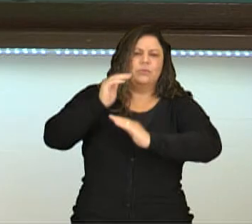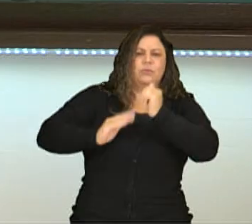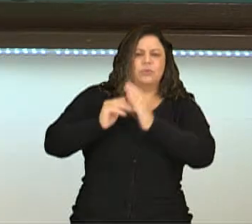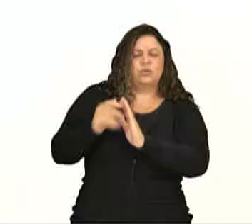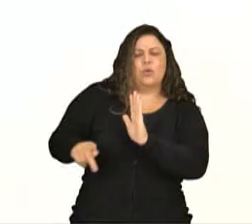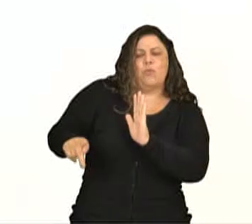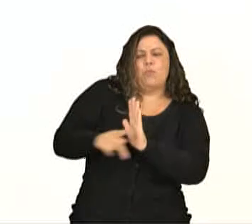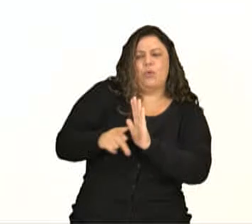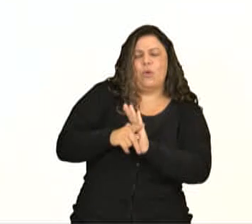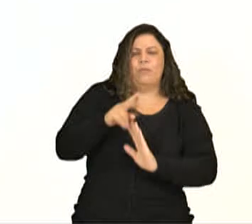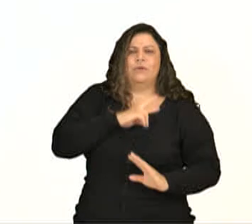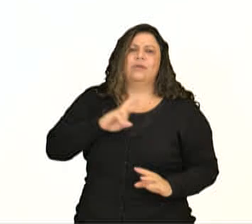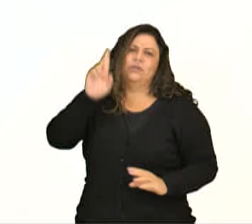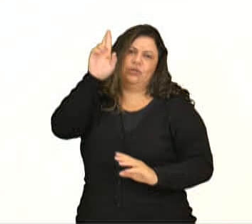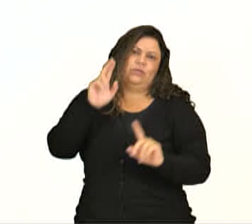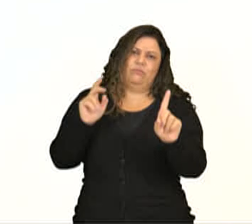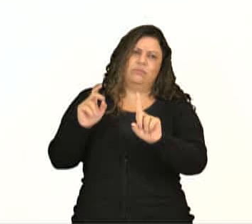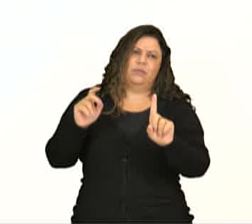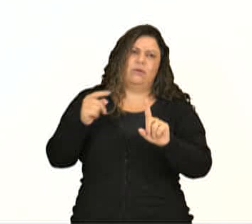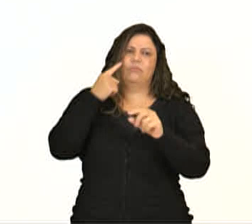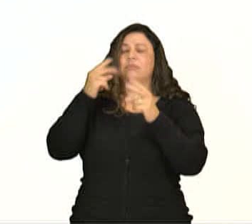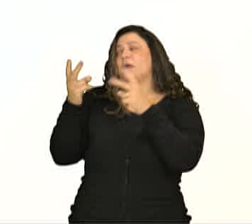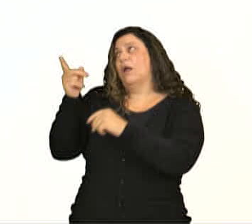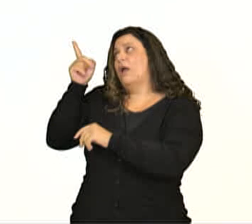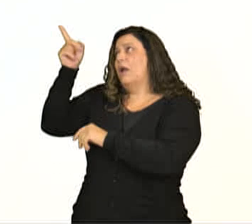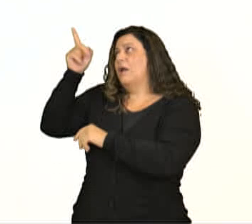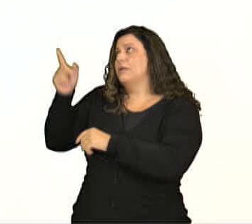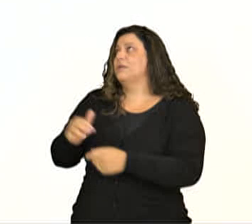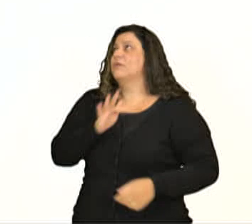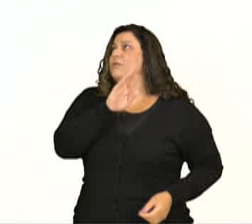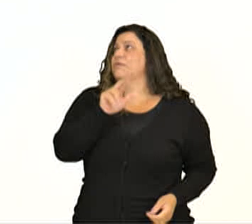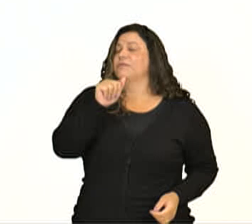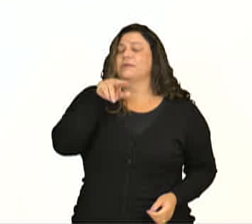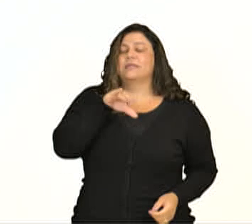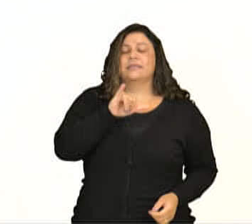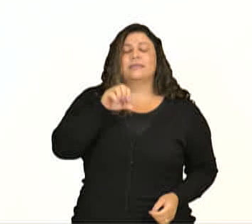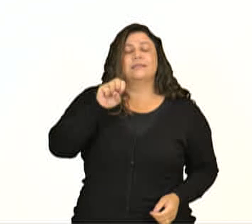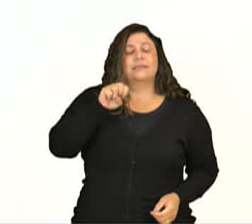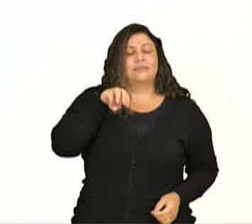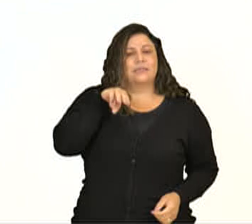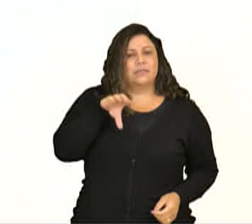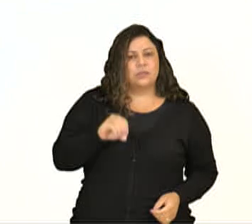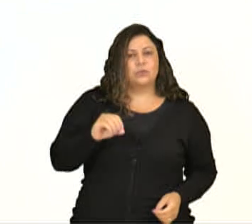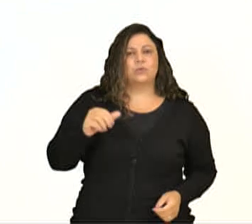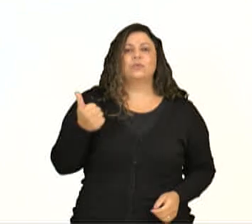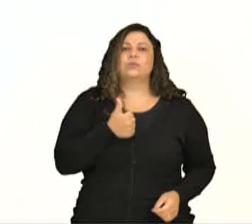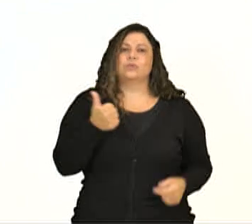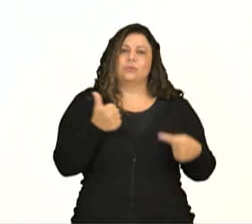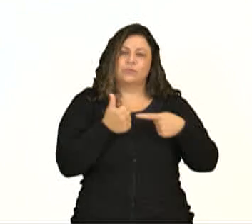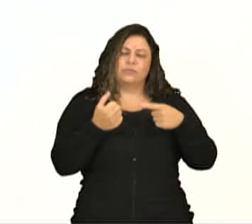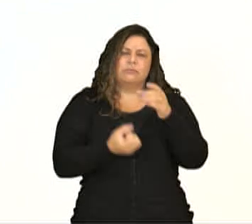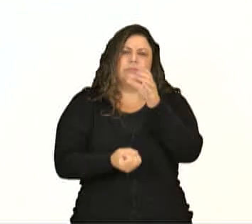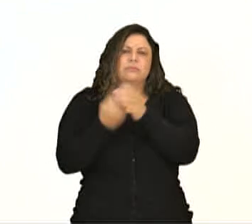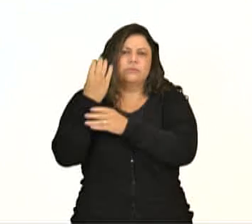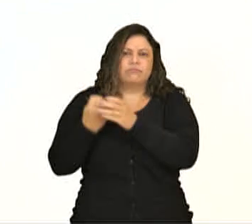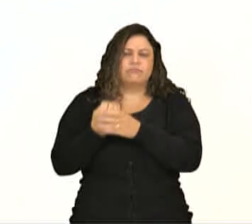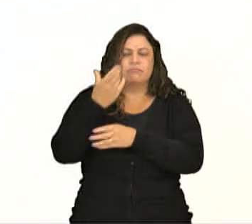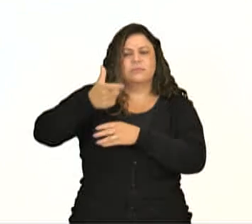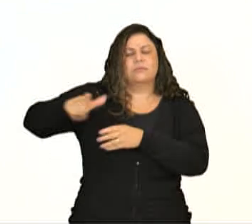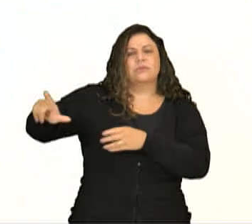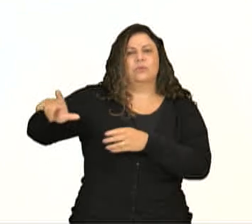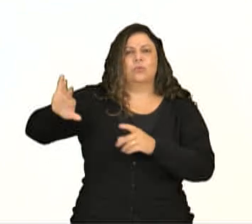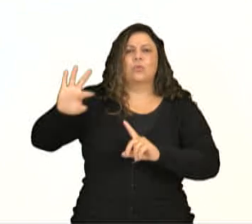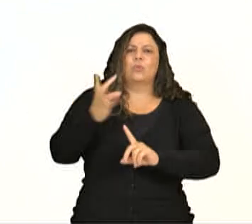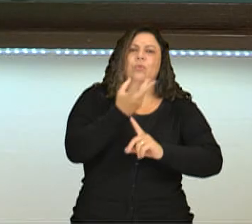trouxemos aqui, ó, a obra Retrato do Francisco I, né? Para mostrar para vocês que então vão surgir outras obras que não